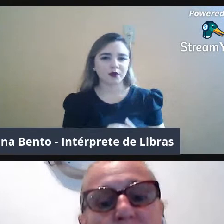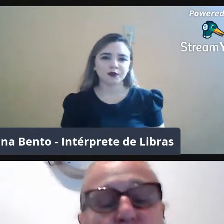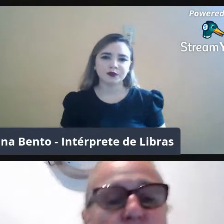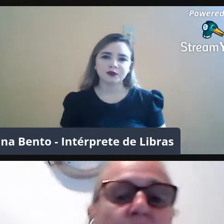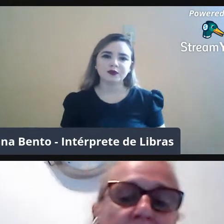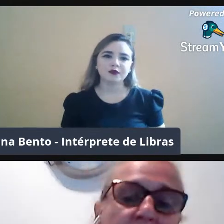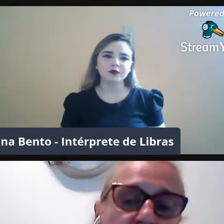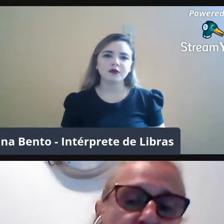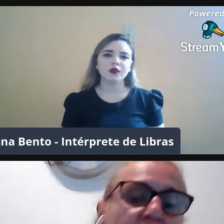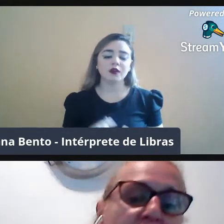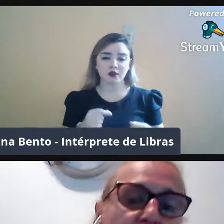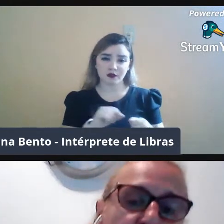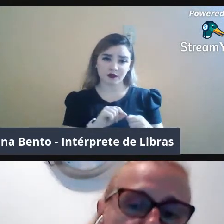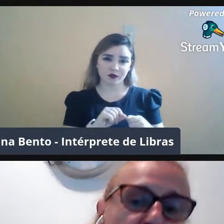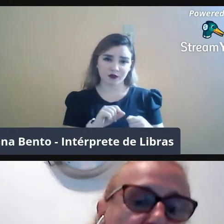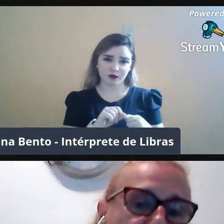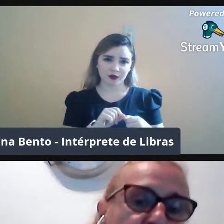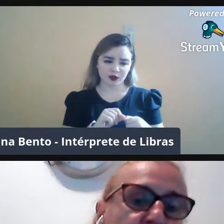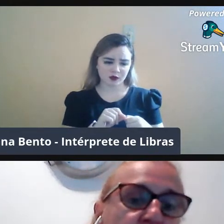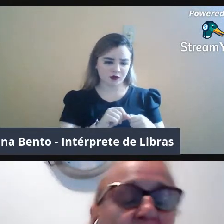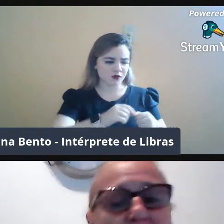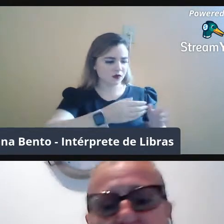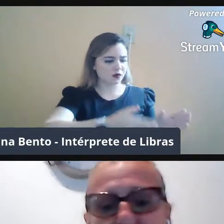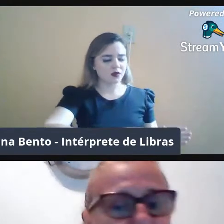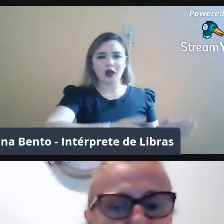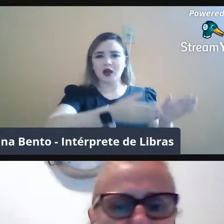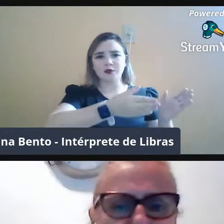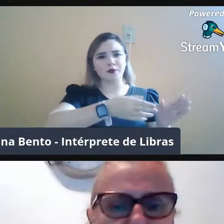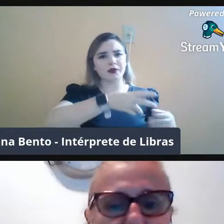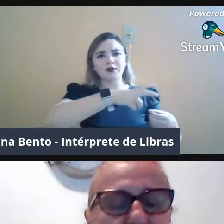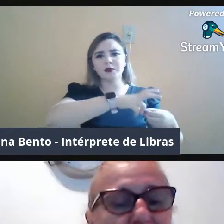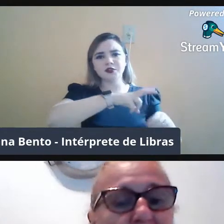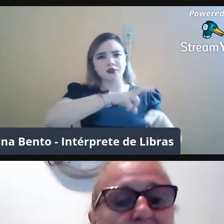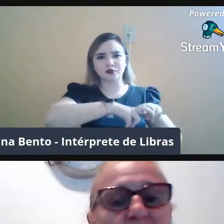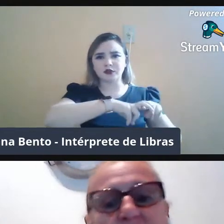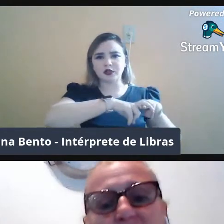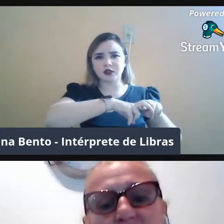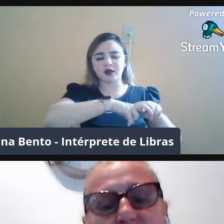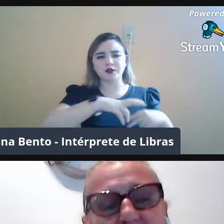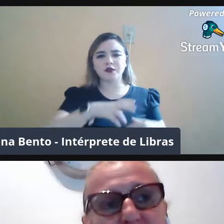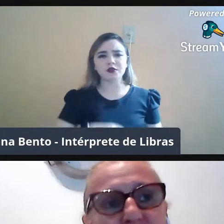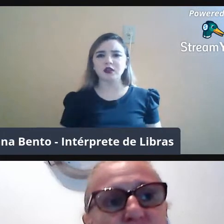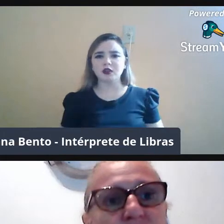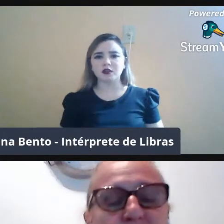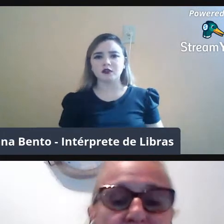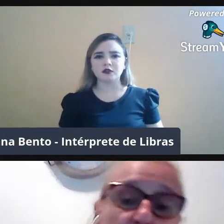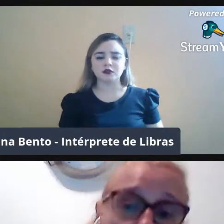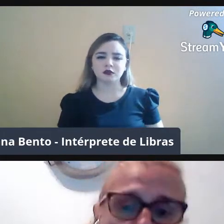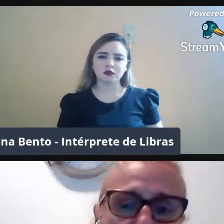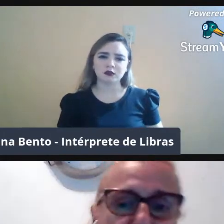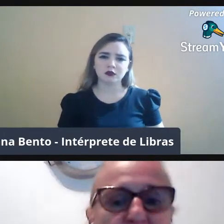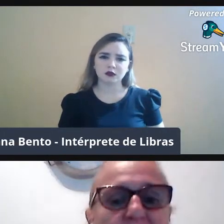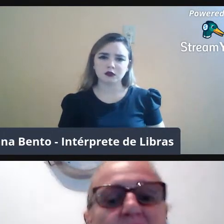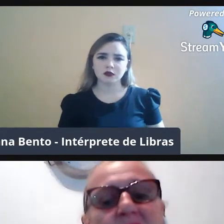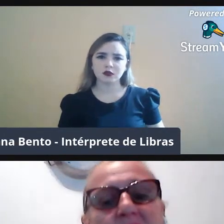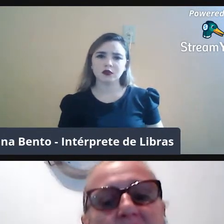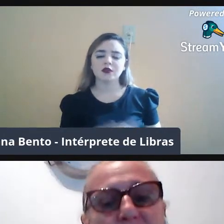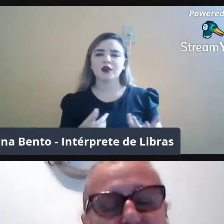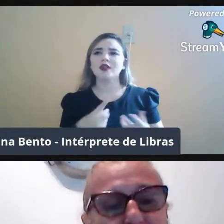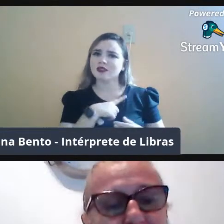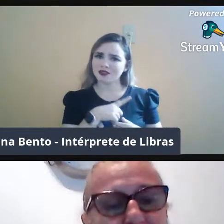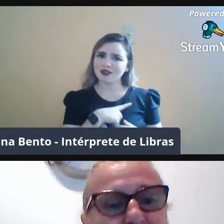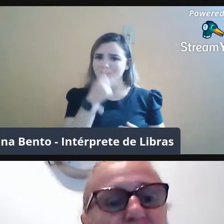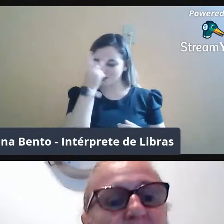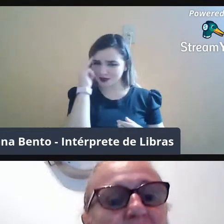ele fez uma poltrona de garrafas PETs. Ficou maravilhosa. Eu conheço pessoas que fazem puffs de